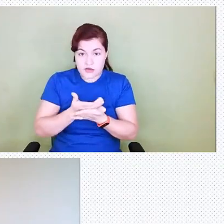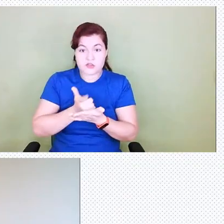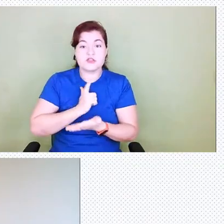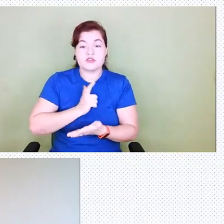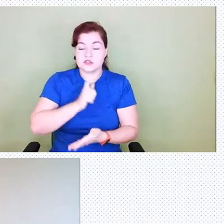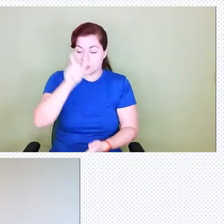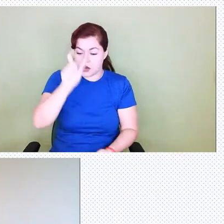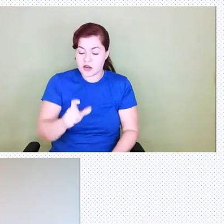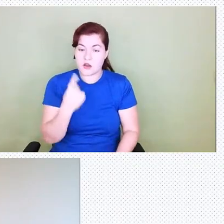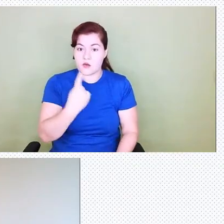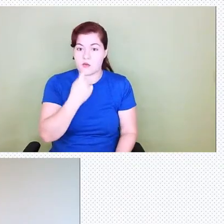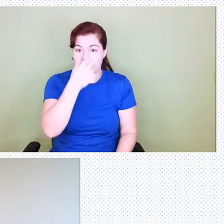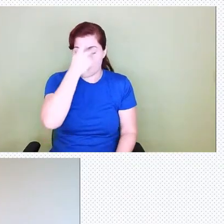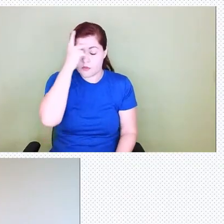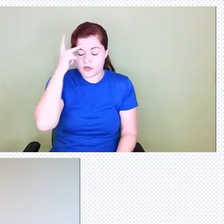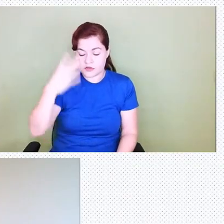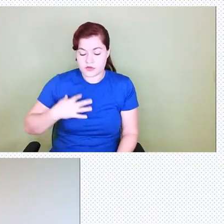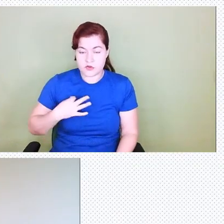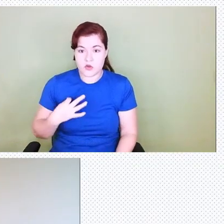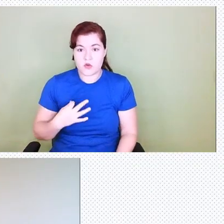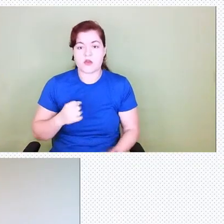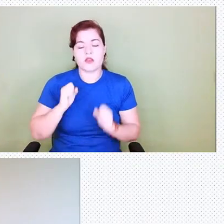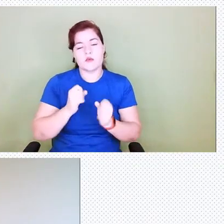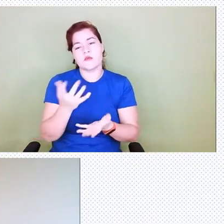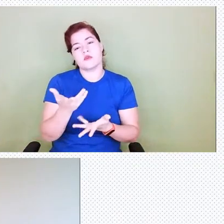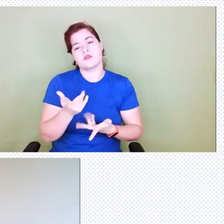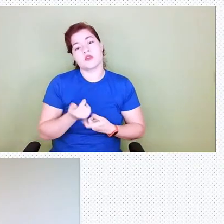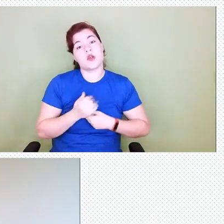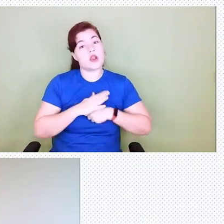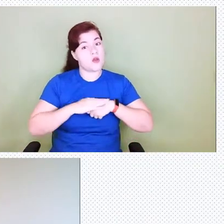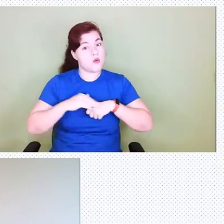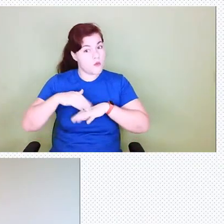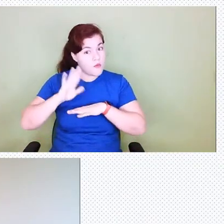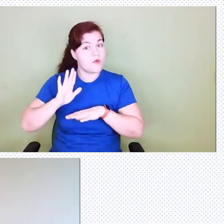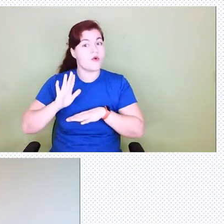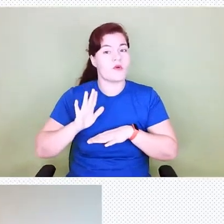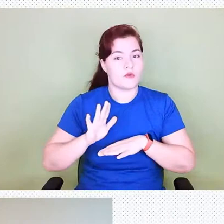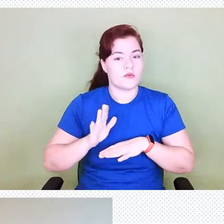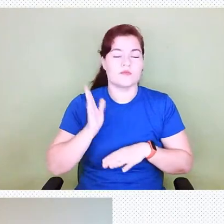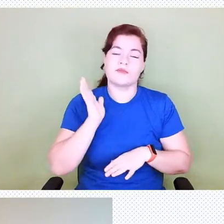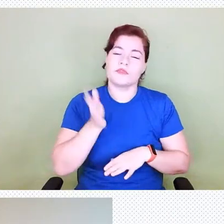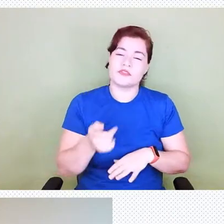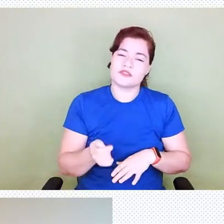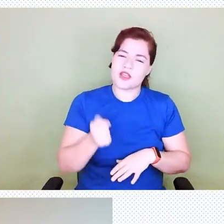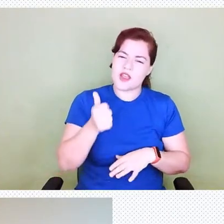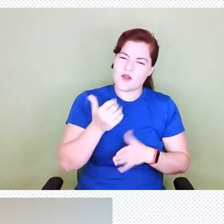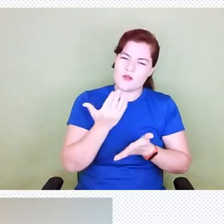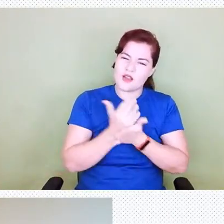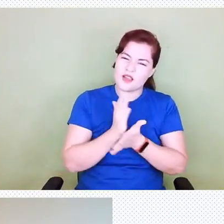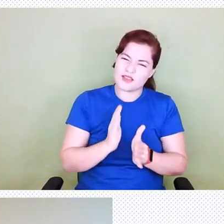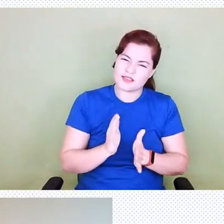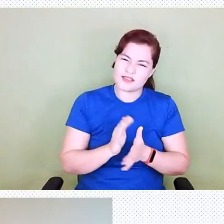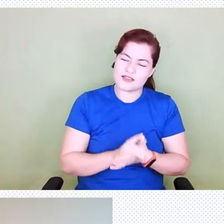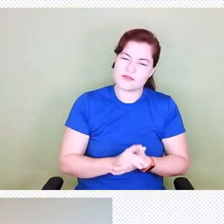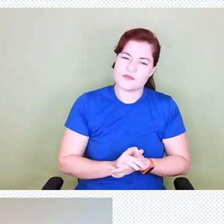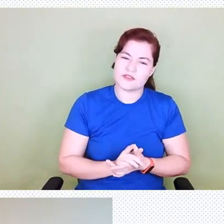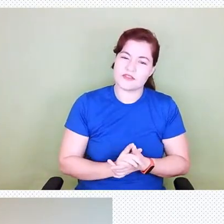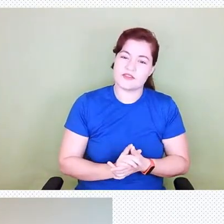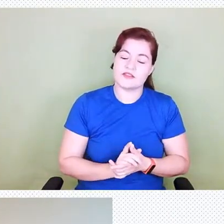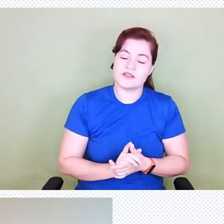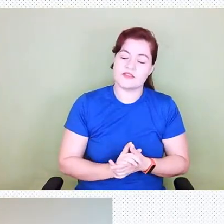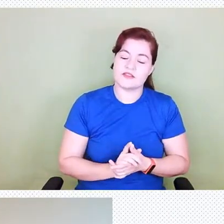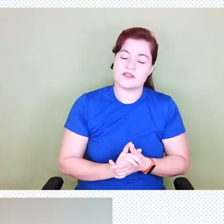uma pessoa preparada para acolher você com muito amor. E já conduzindo para o final, Maria,